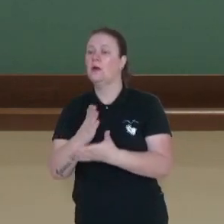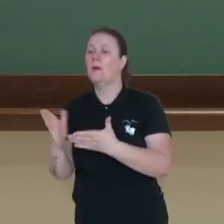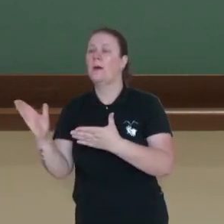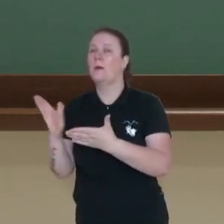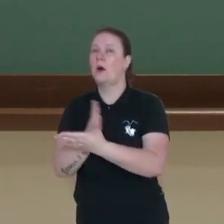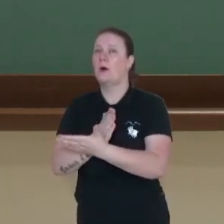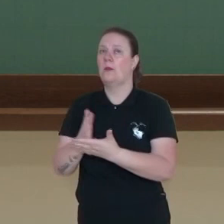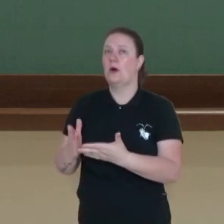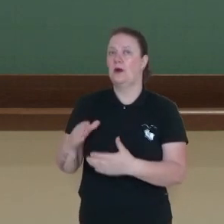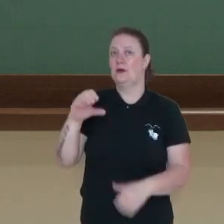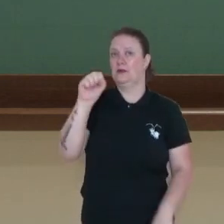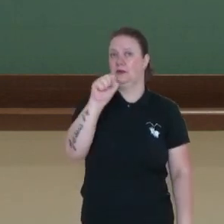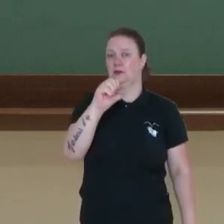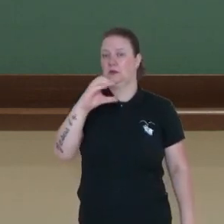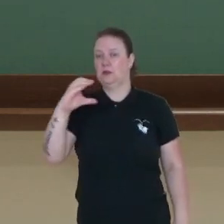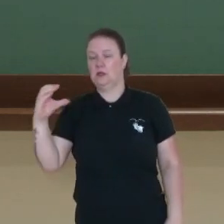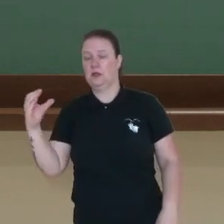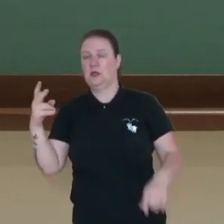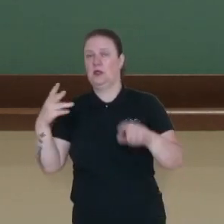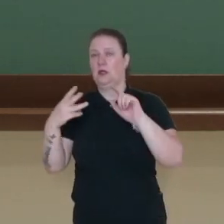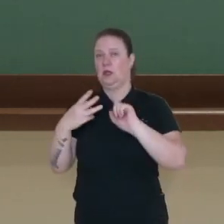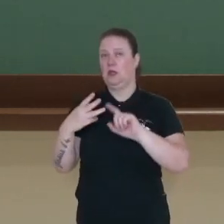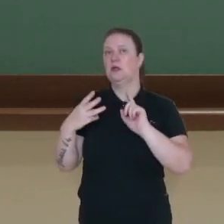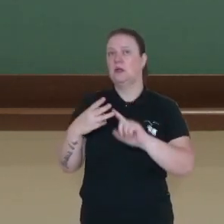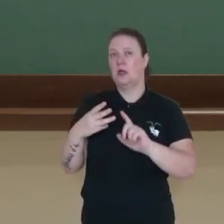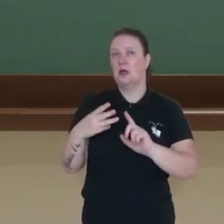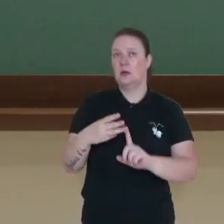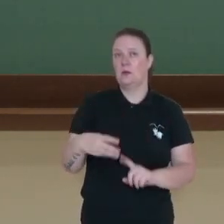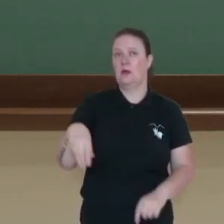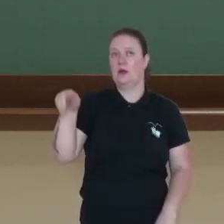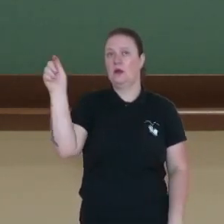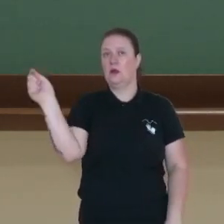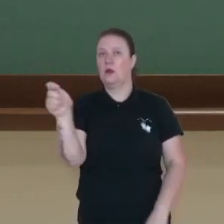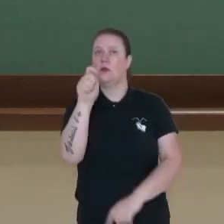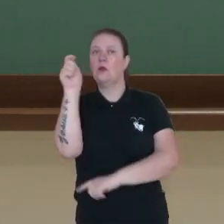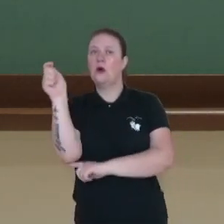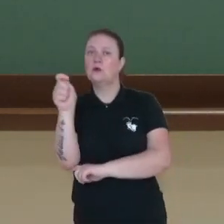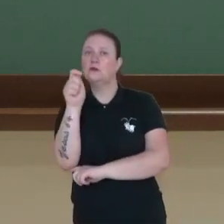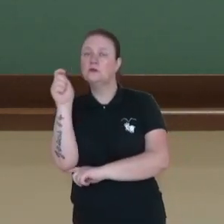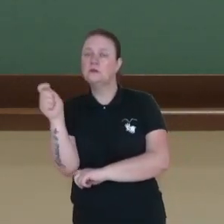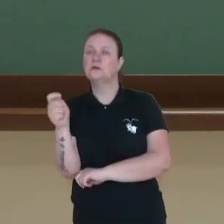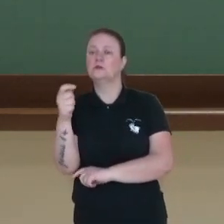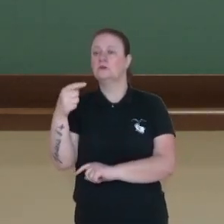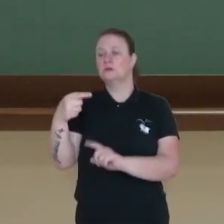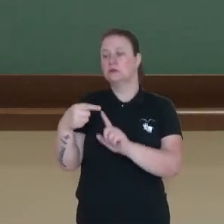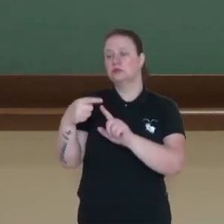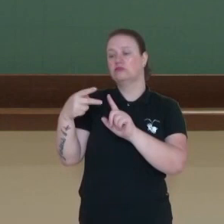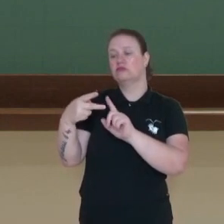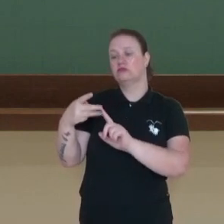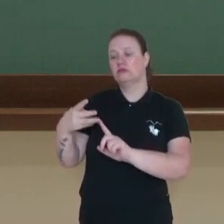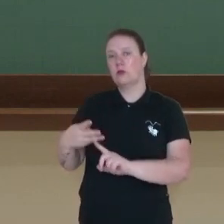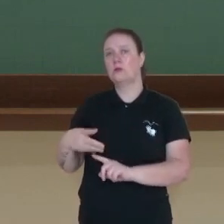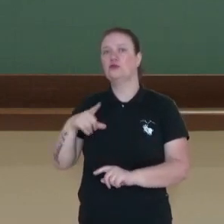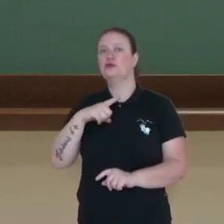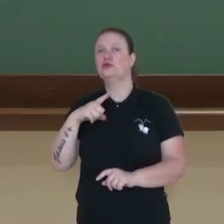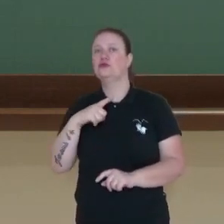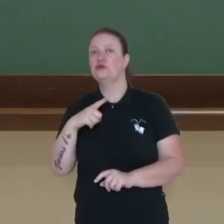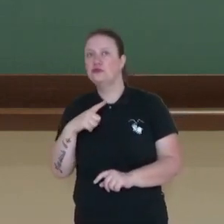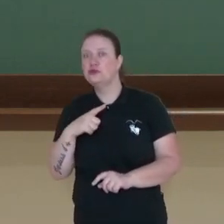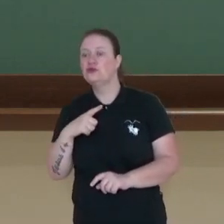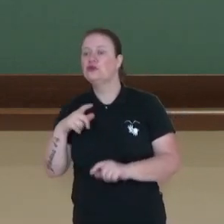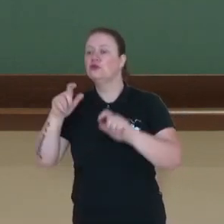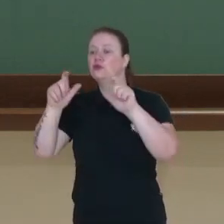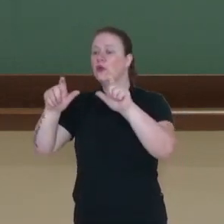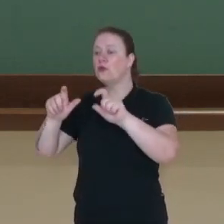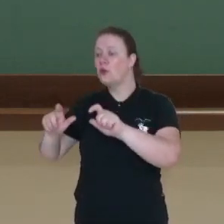território catarinense e do Rio Grande do Sul, segundo a linha do Tratado de Tordesilhas, o tratado assinado entre Portugal e Espanha,